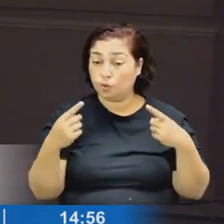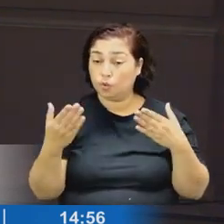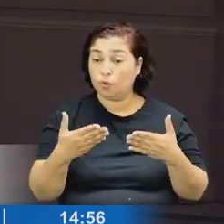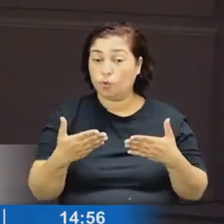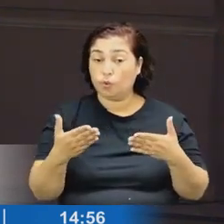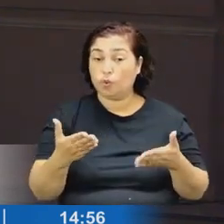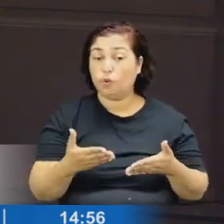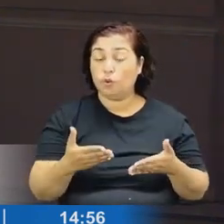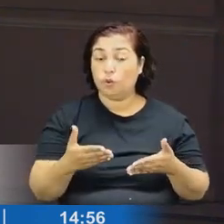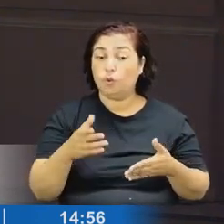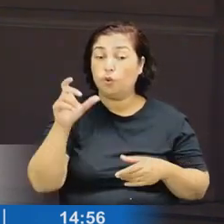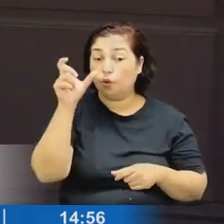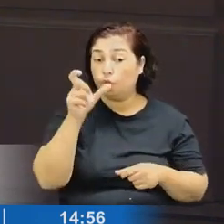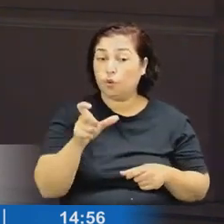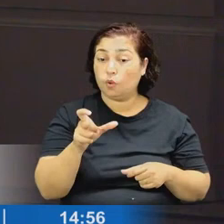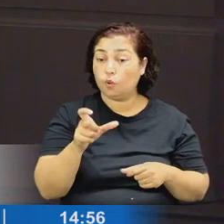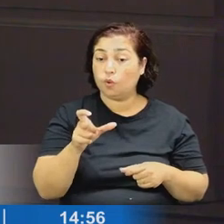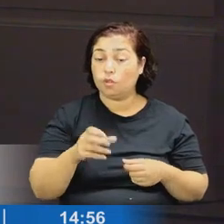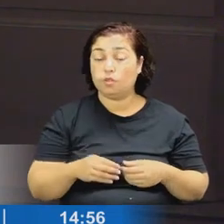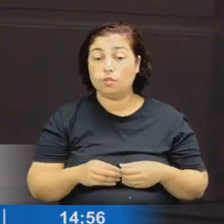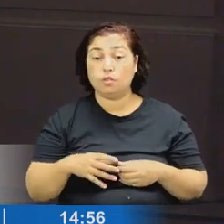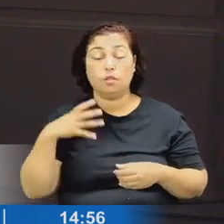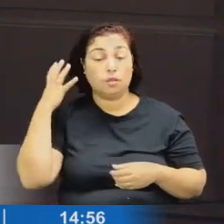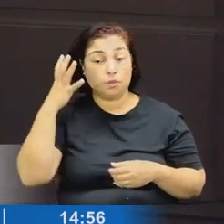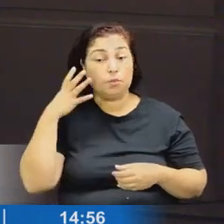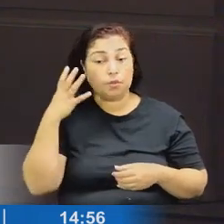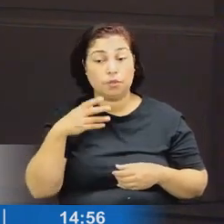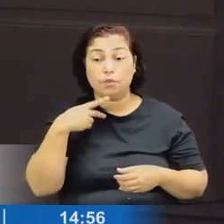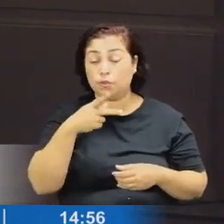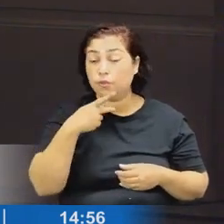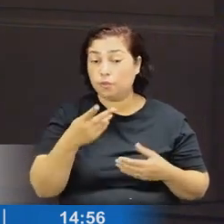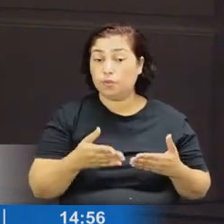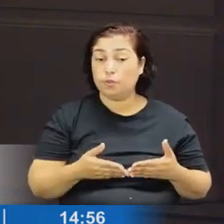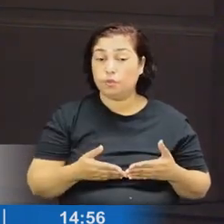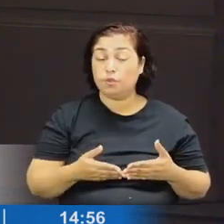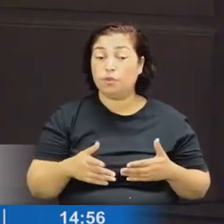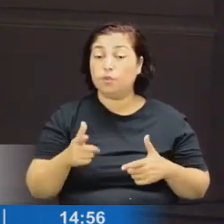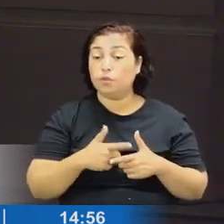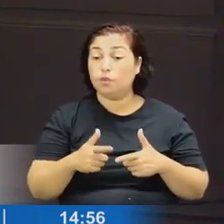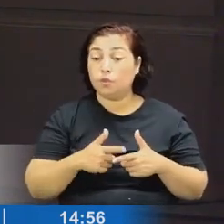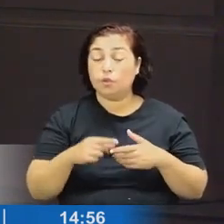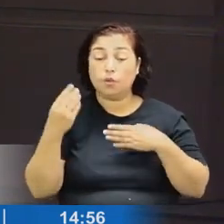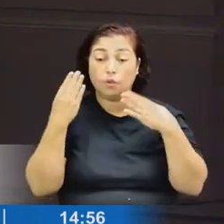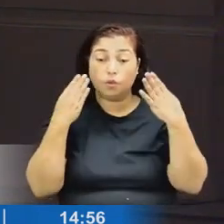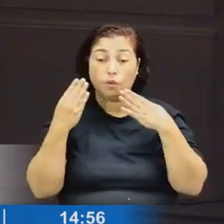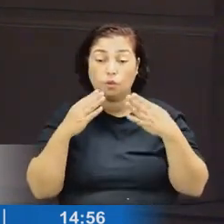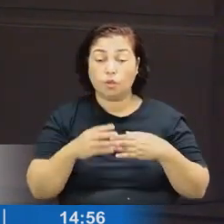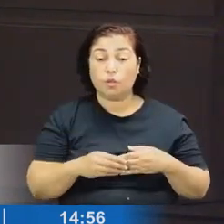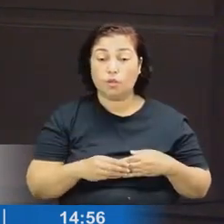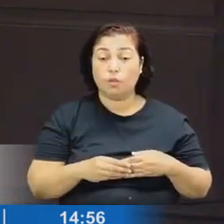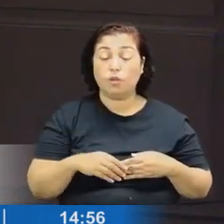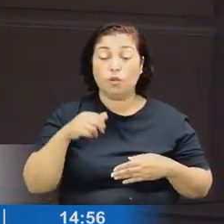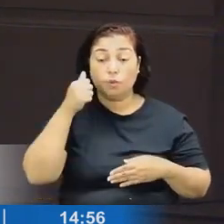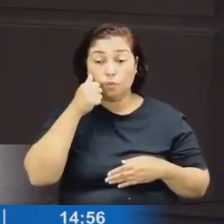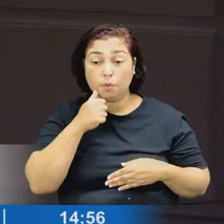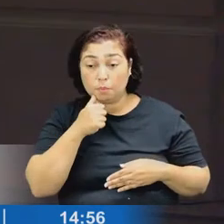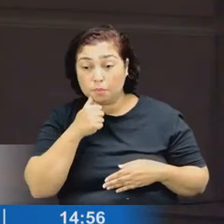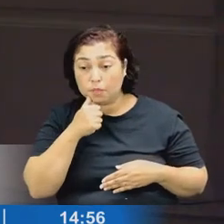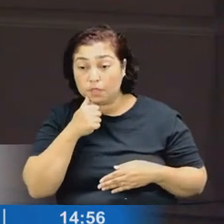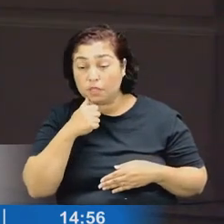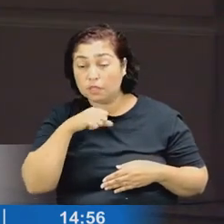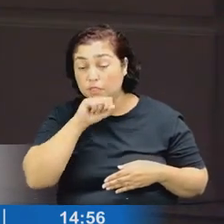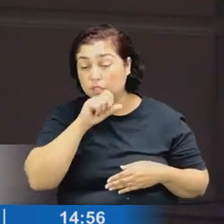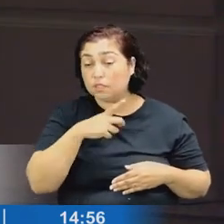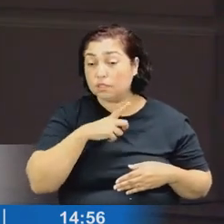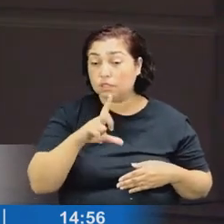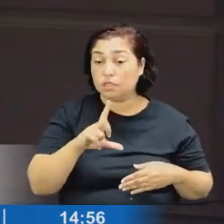Essa parte do conservadorismo né palestras para dizer sabe os problemas psicológicos que uma mãe que aborta tem entendeu Então